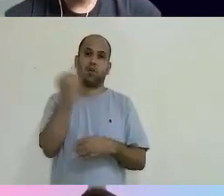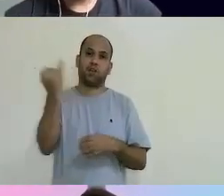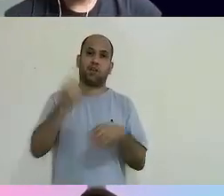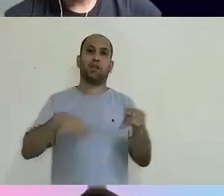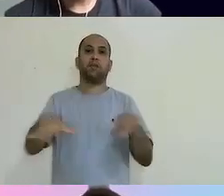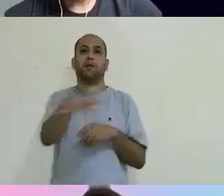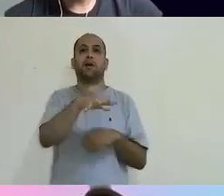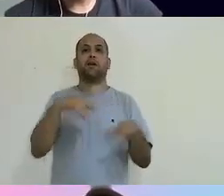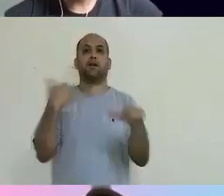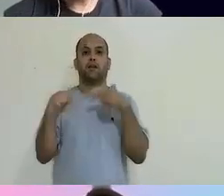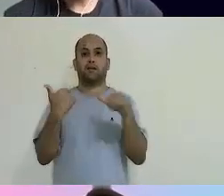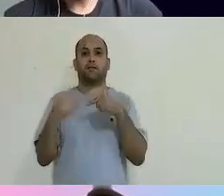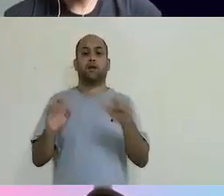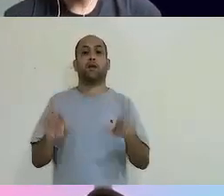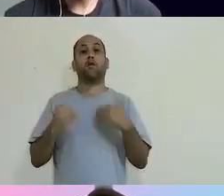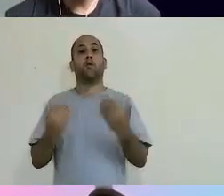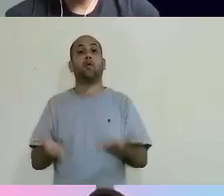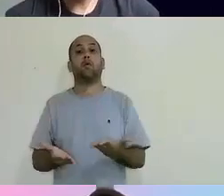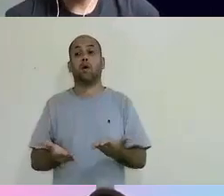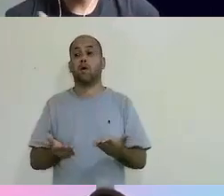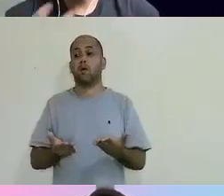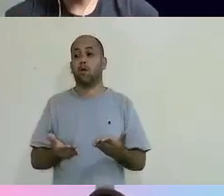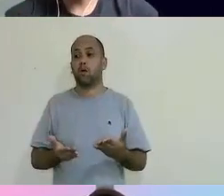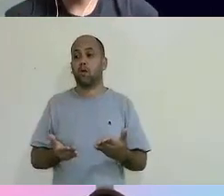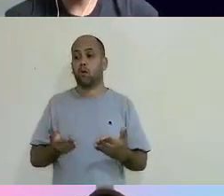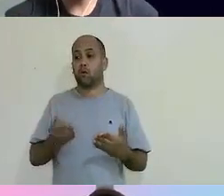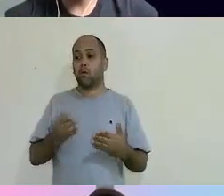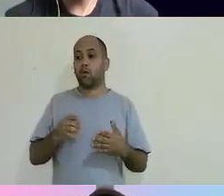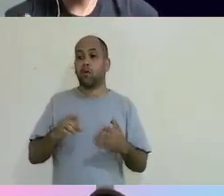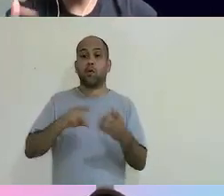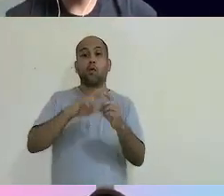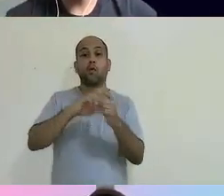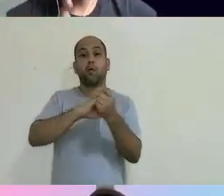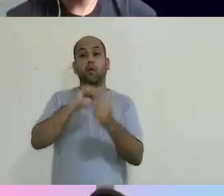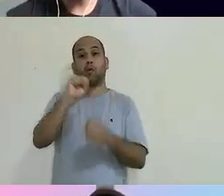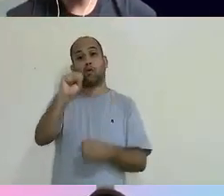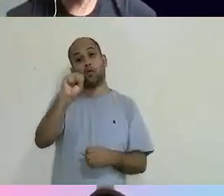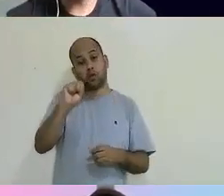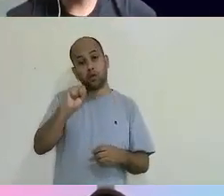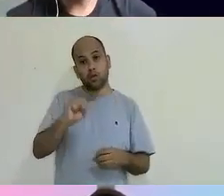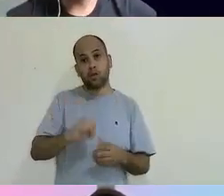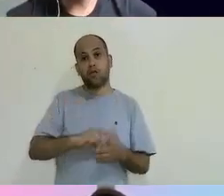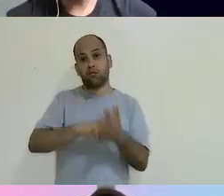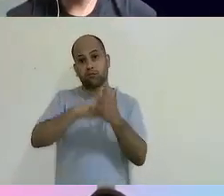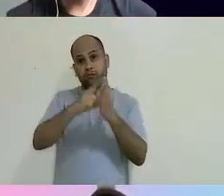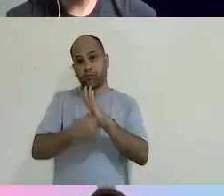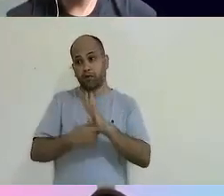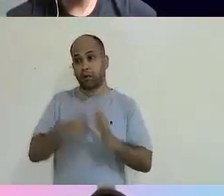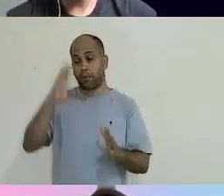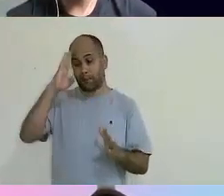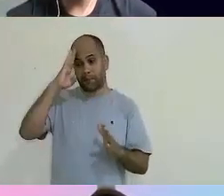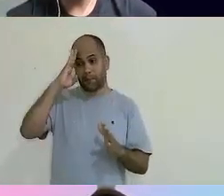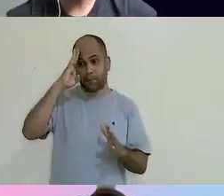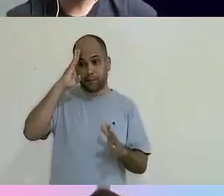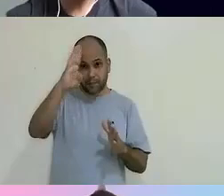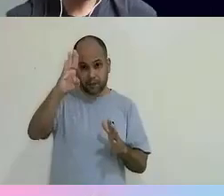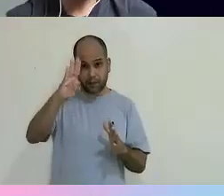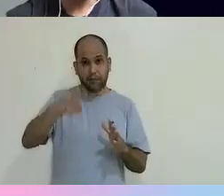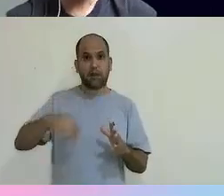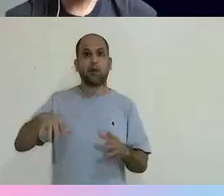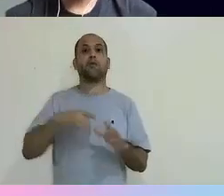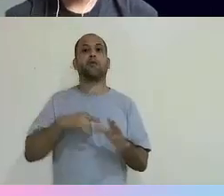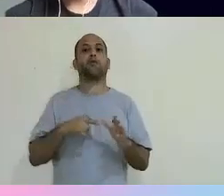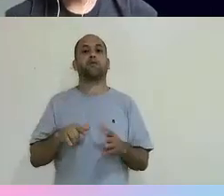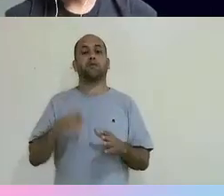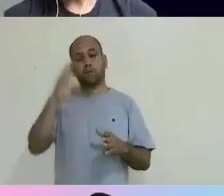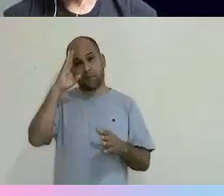né? Então, quais são os 8 soft skills mais demandados e que a companhia de talentos trabalha aí com vocês, principalmente no Jornada para o